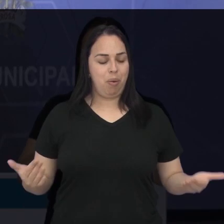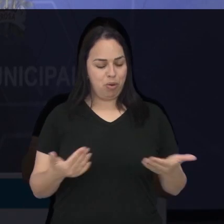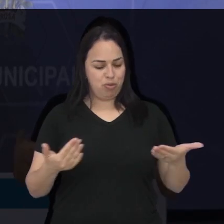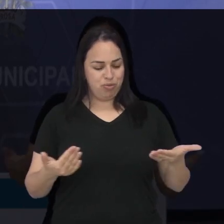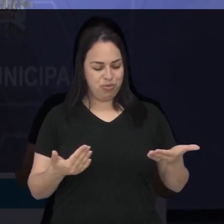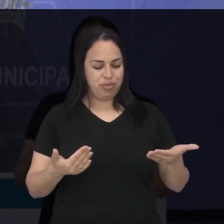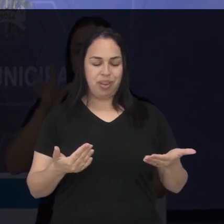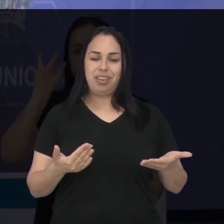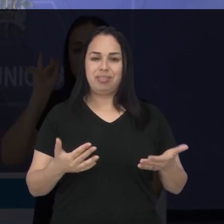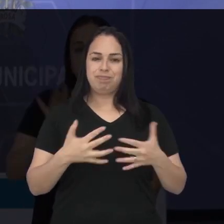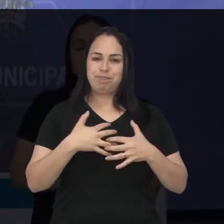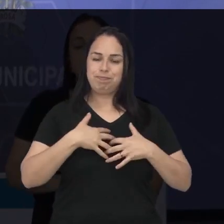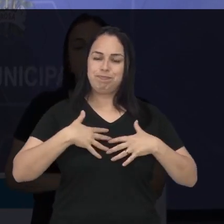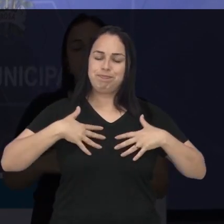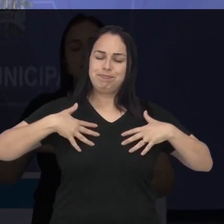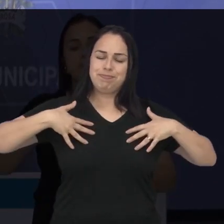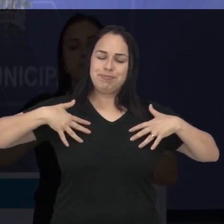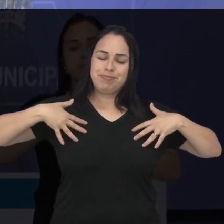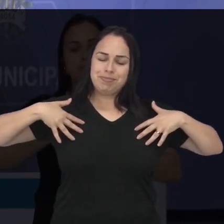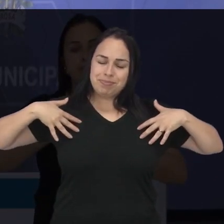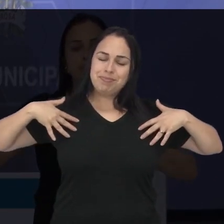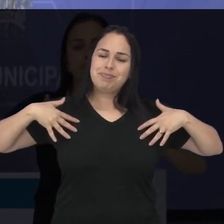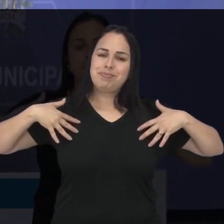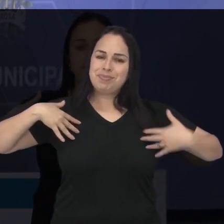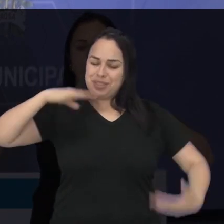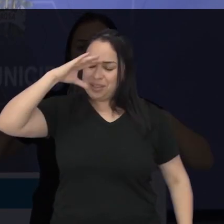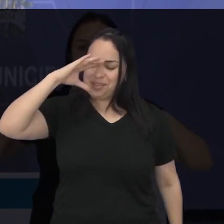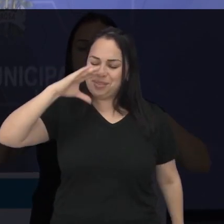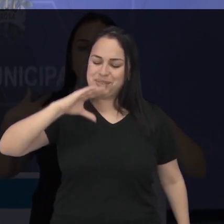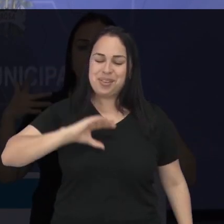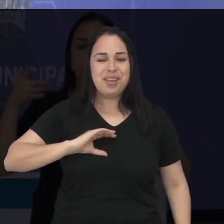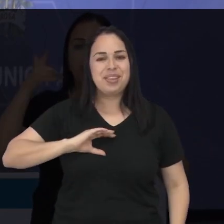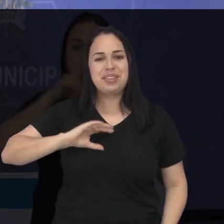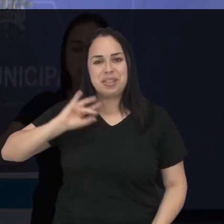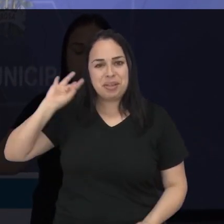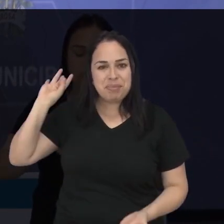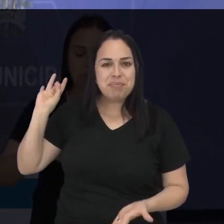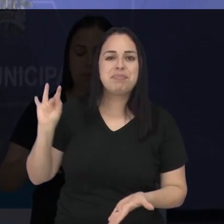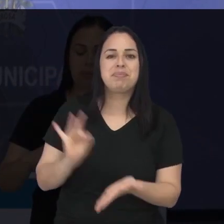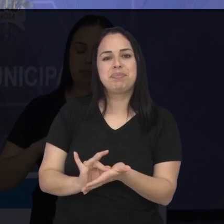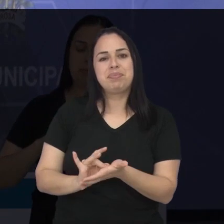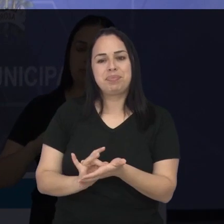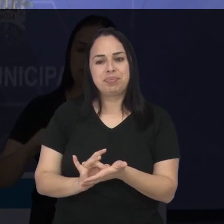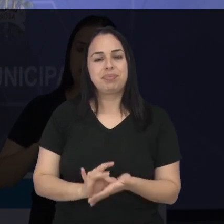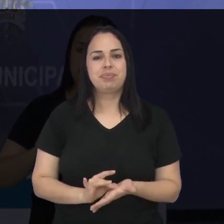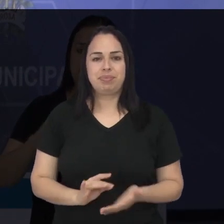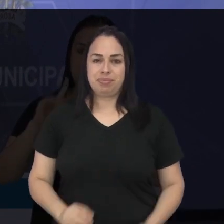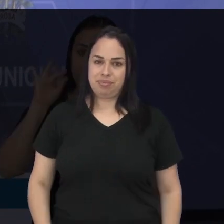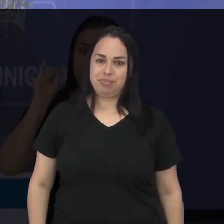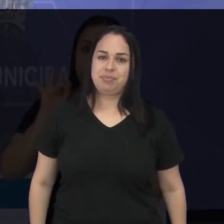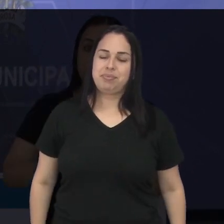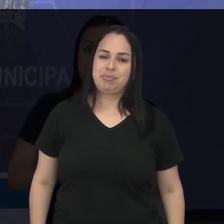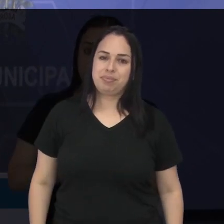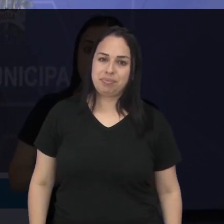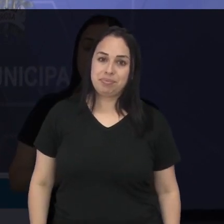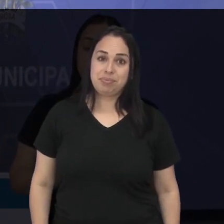Hoje, oficialmente, eu me orgulho de me tornar um filho de São José dos Campos oficialmente.